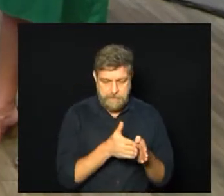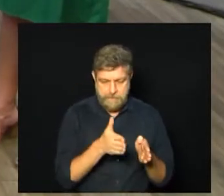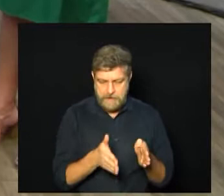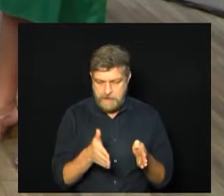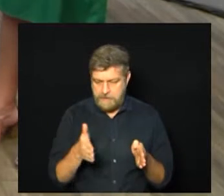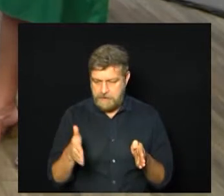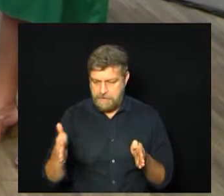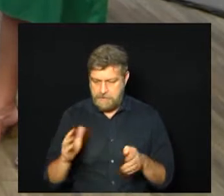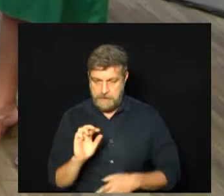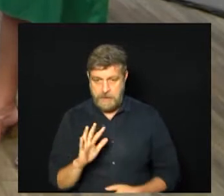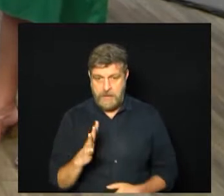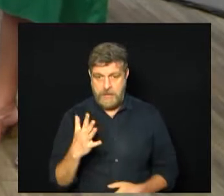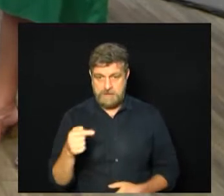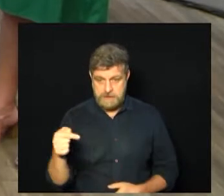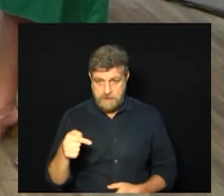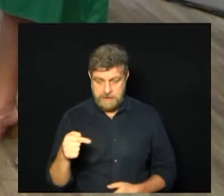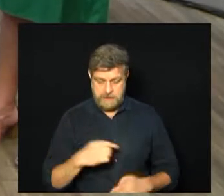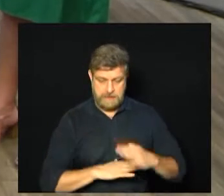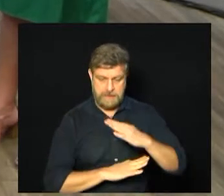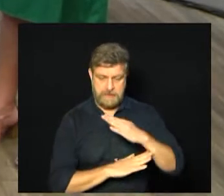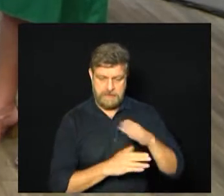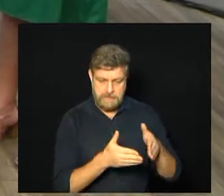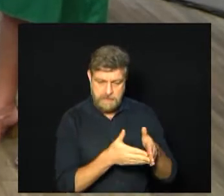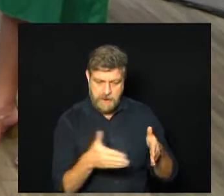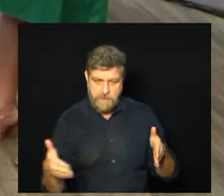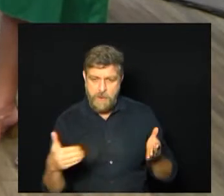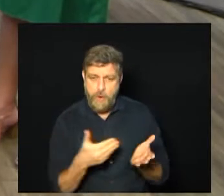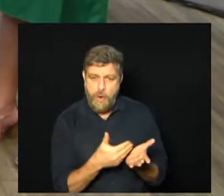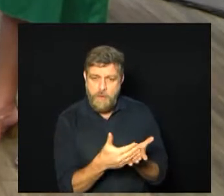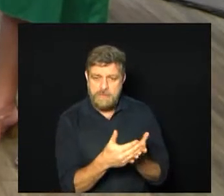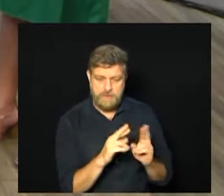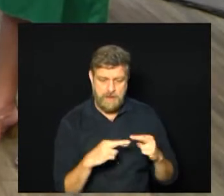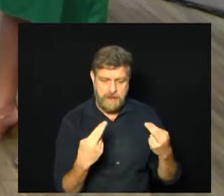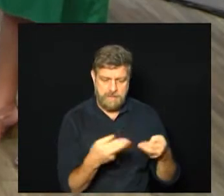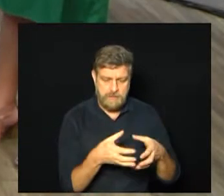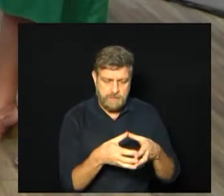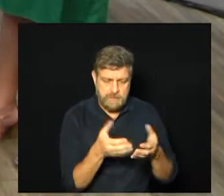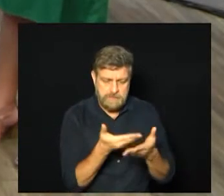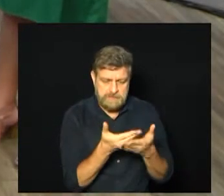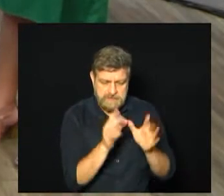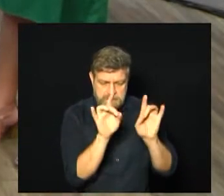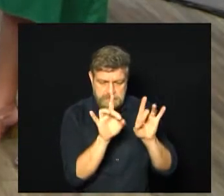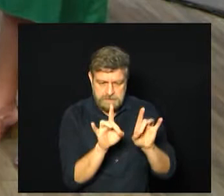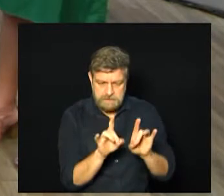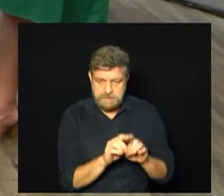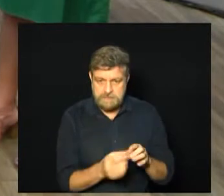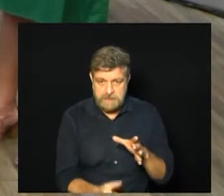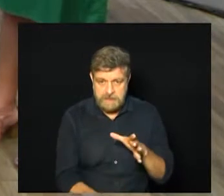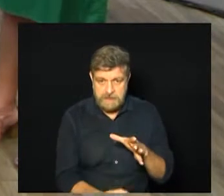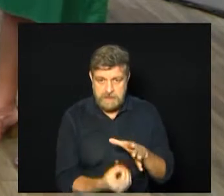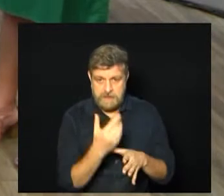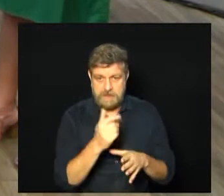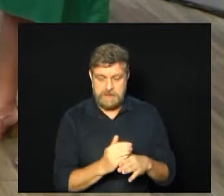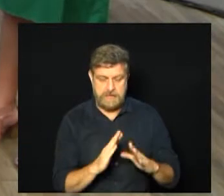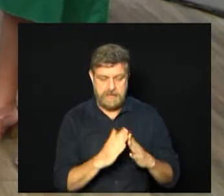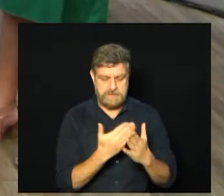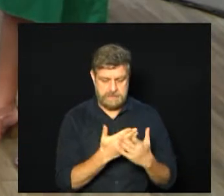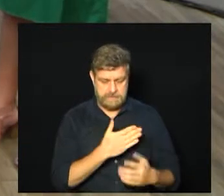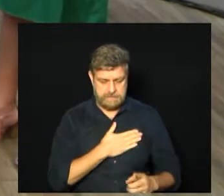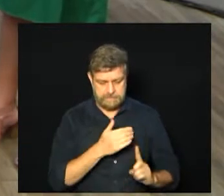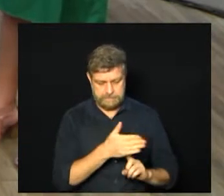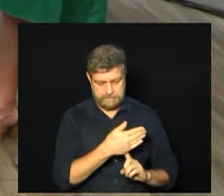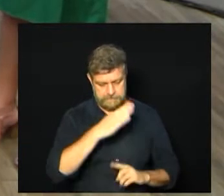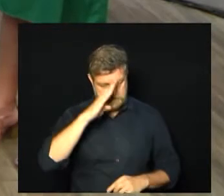nós tivemos aqui na Câmara de Campinas, então nós começamos com a reunião da Comissão Especial de Estudos da Implantação da Escola